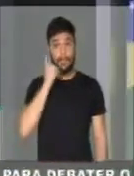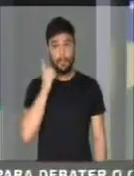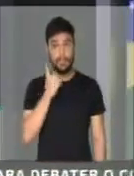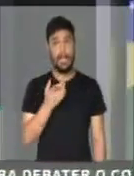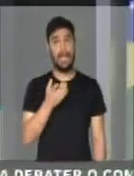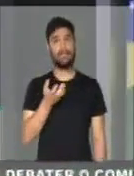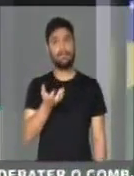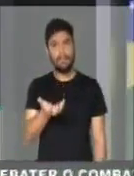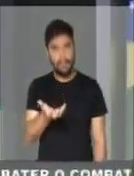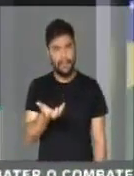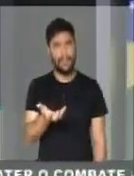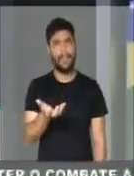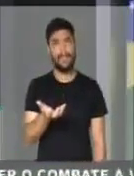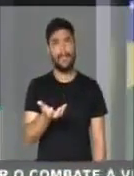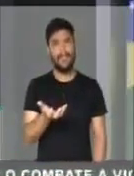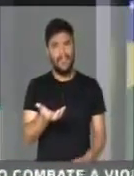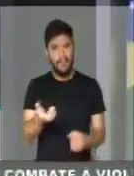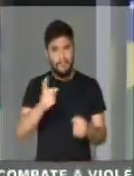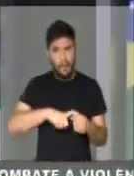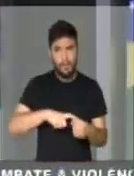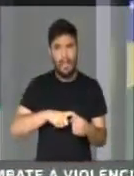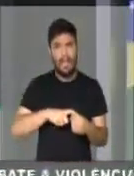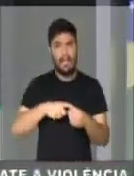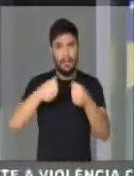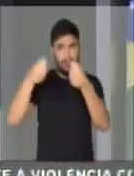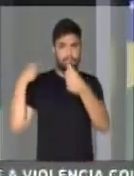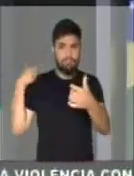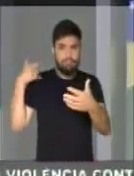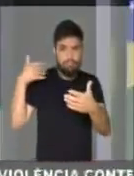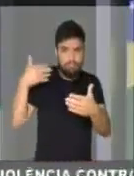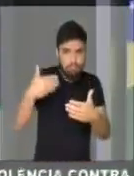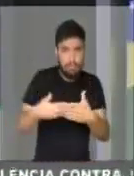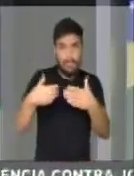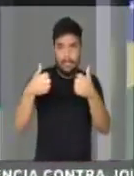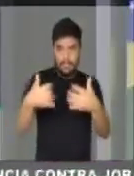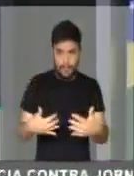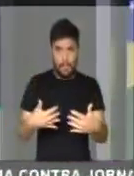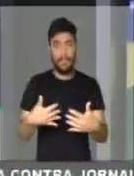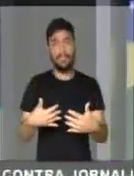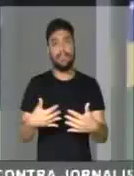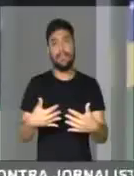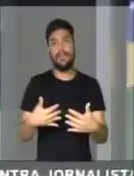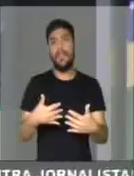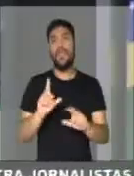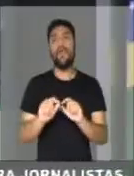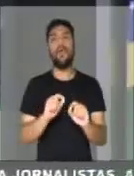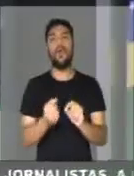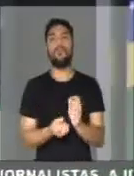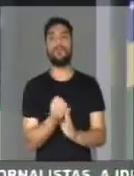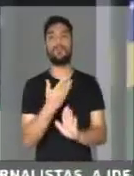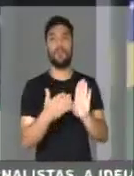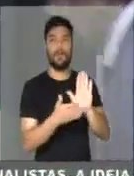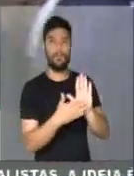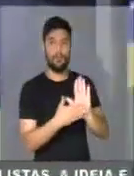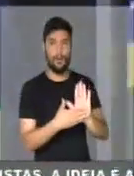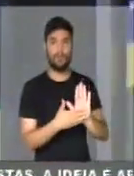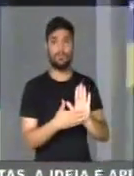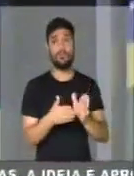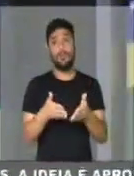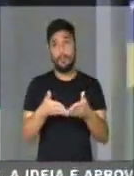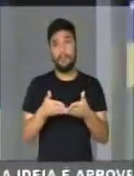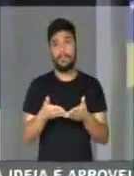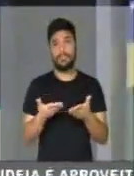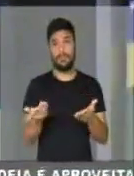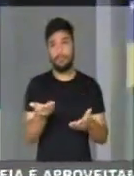aqueles deputados que querem resgatar o breve histórico de fatos para que chegássemos até a elaboração do